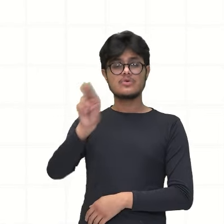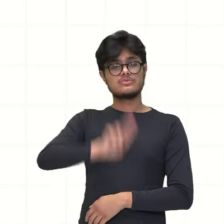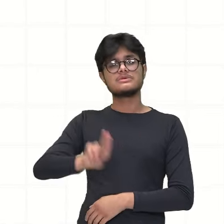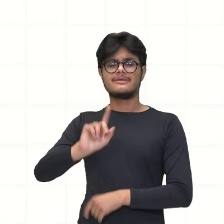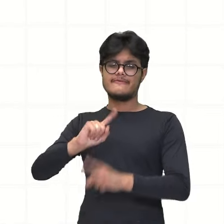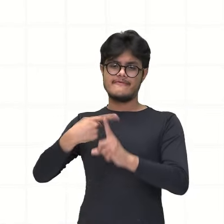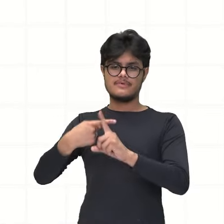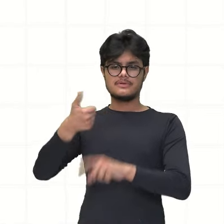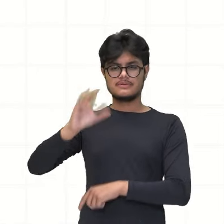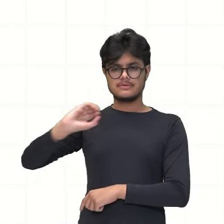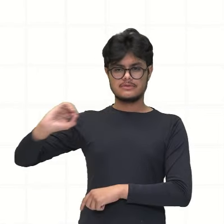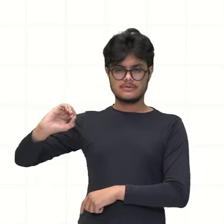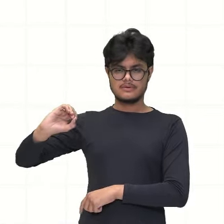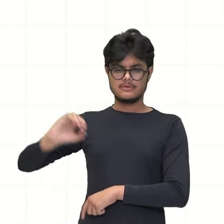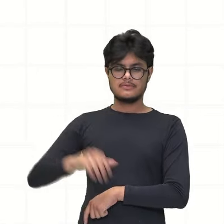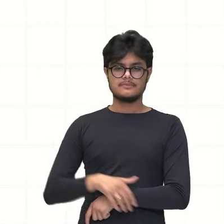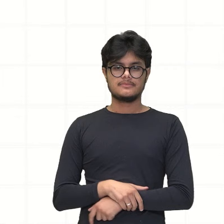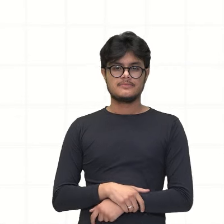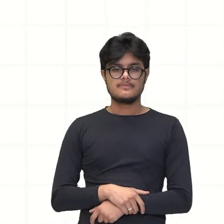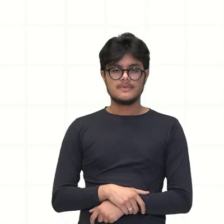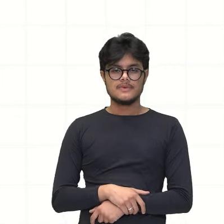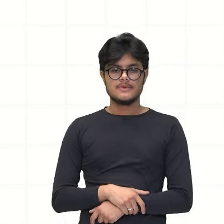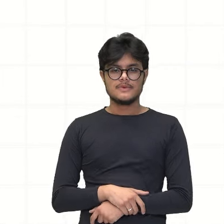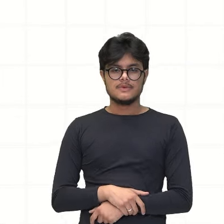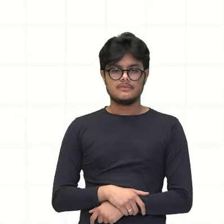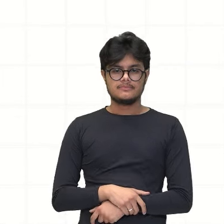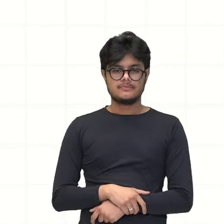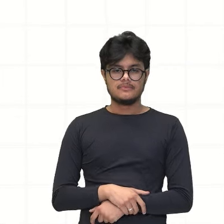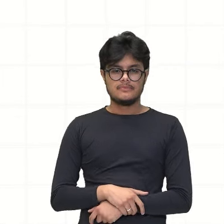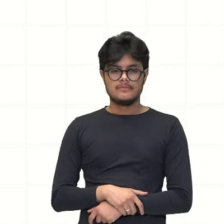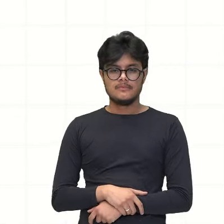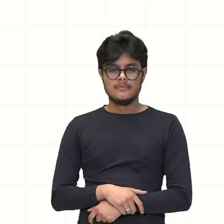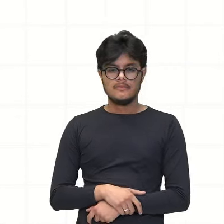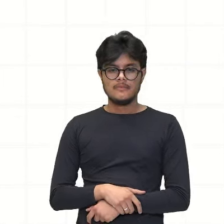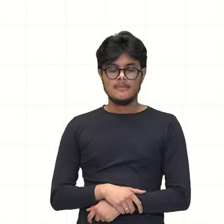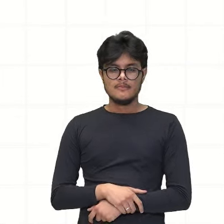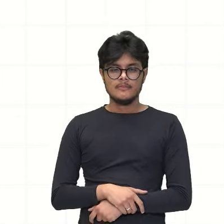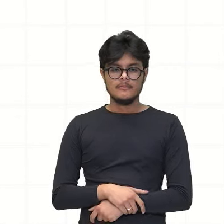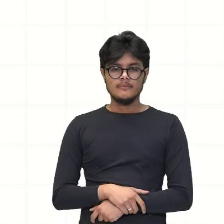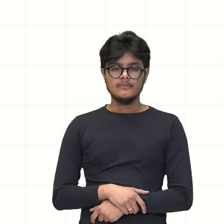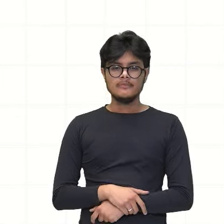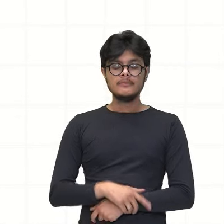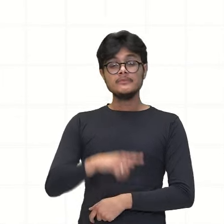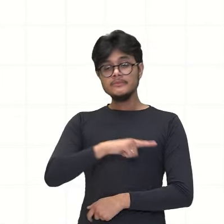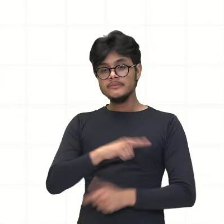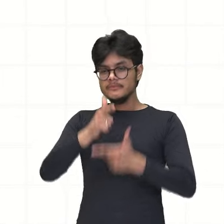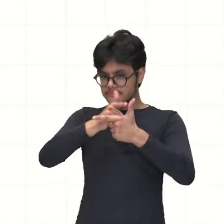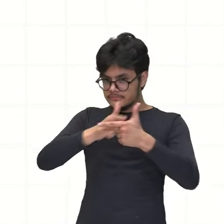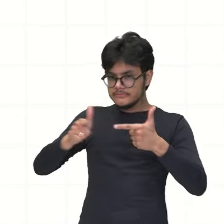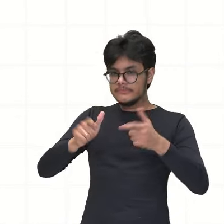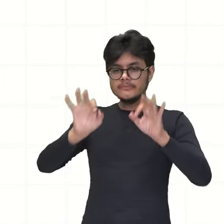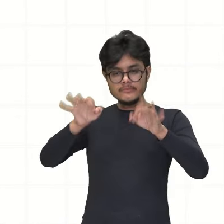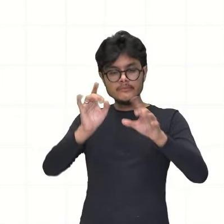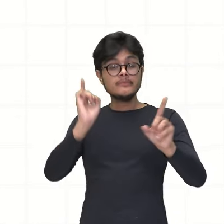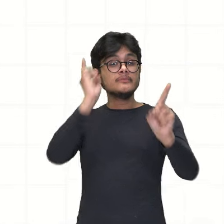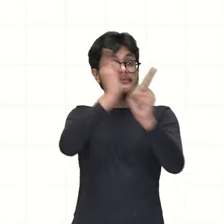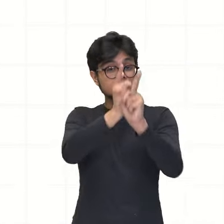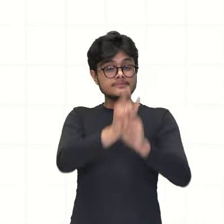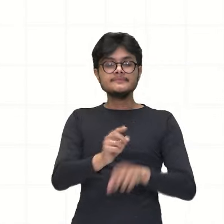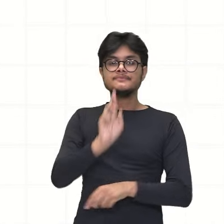por 100. Então, vai ficar, dividindo aqui, ó, 43